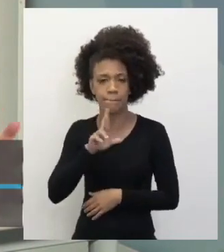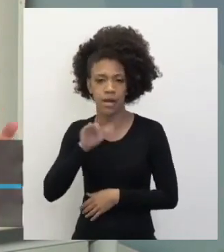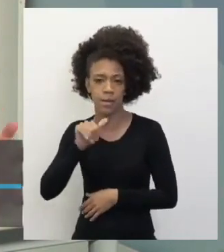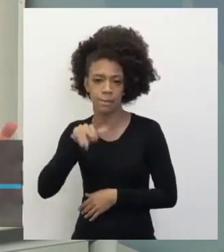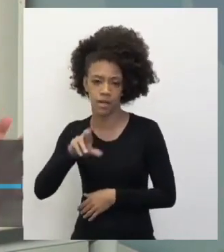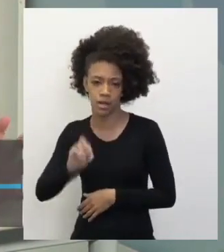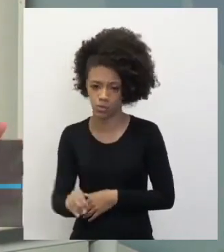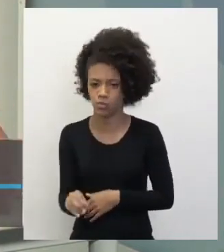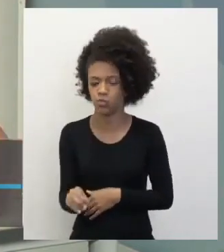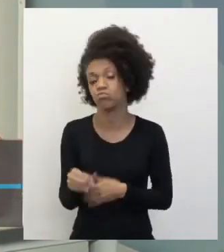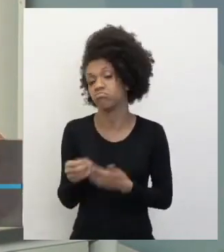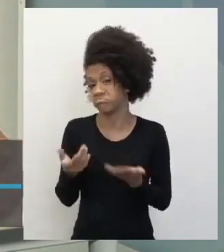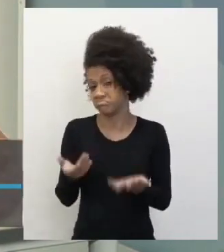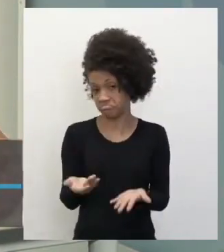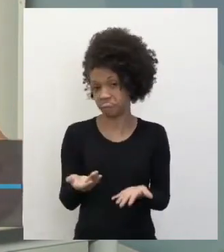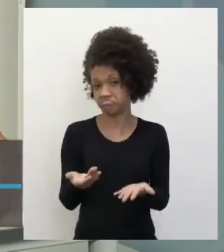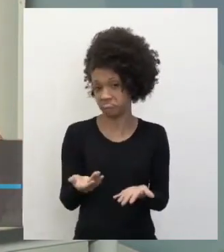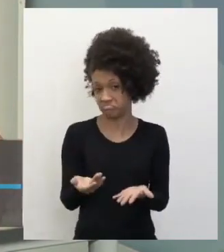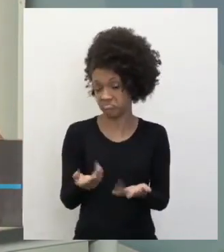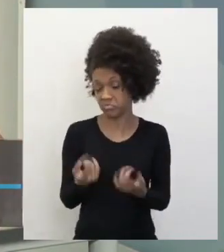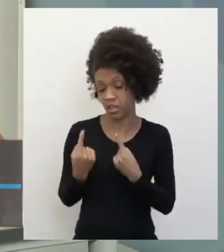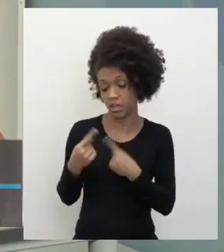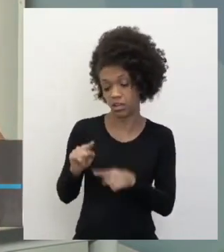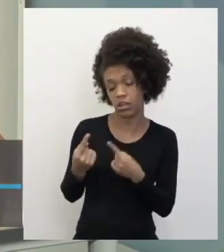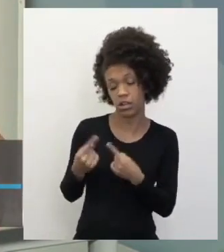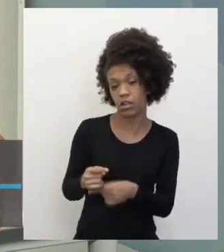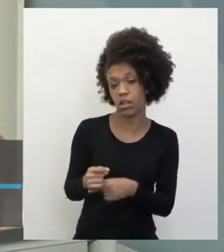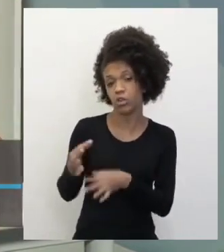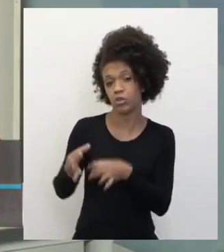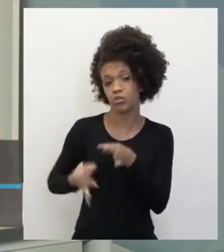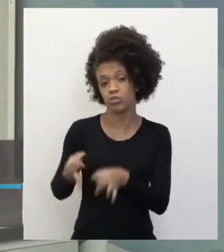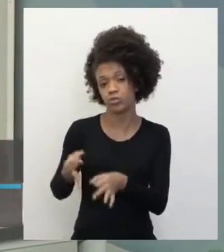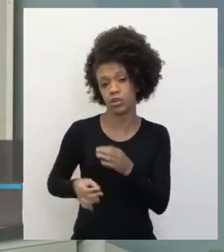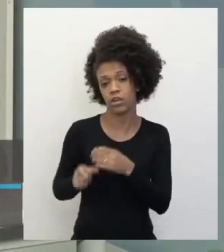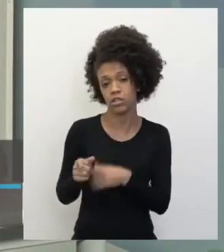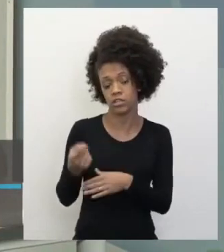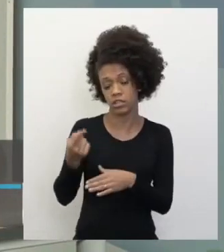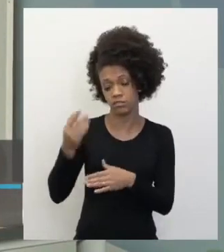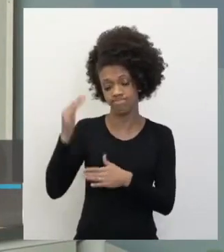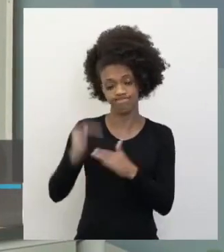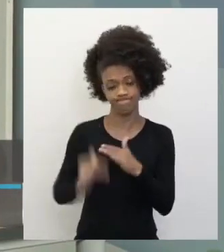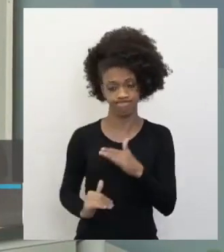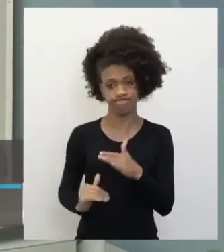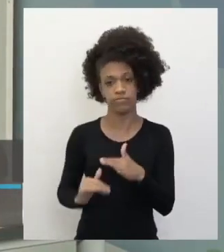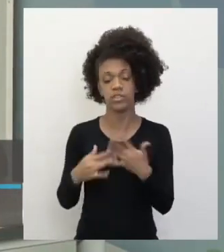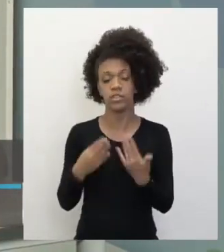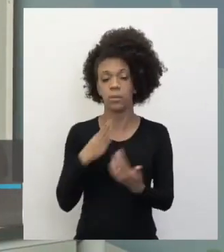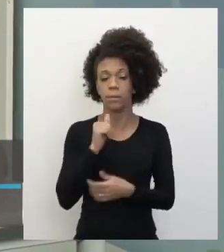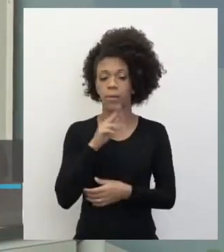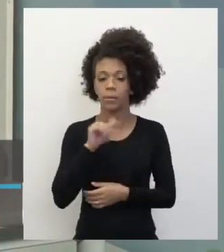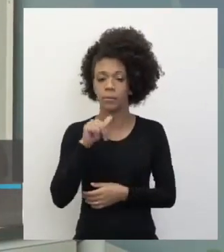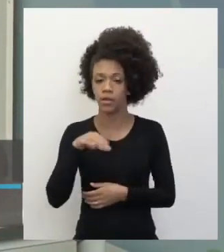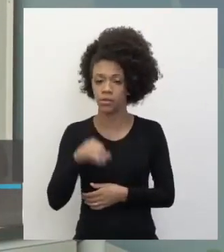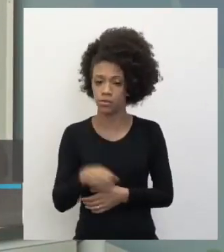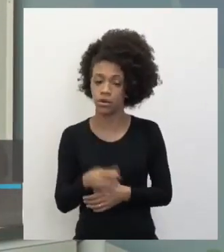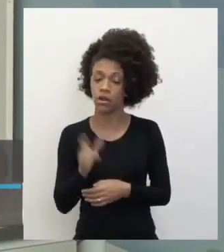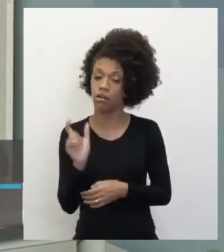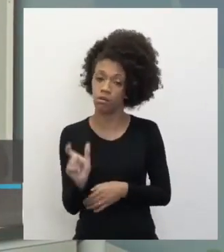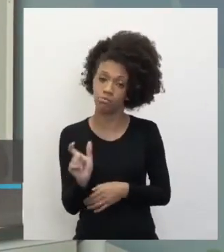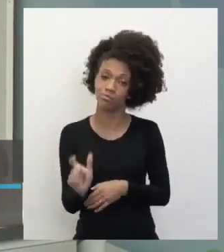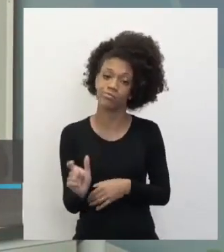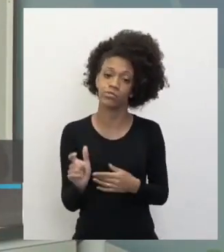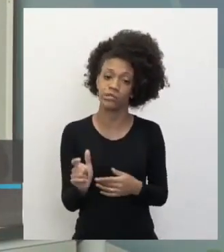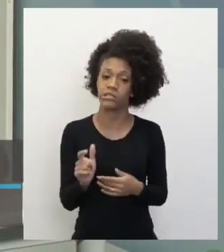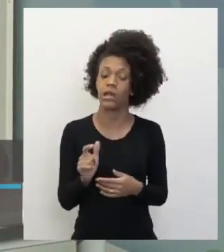de alteridade, julgavam que esses povos tinham culturas inferiores. Então, bárbaro não deixa de ser um termo um tanto quanto